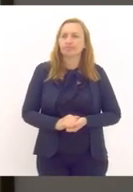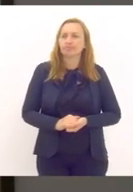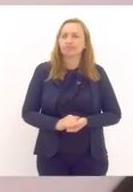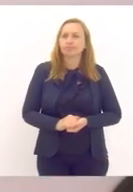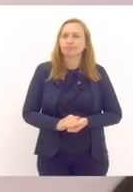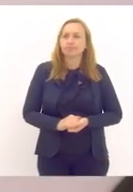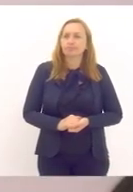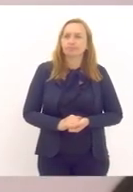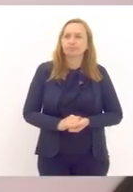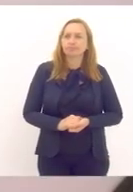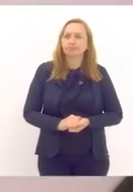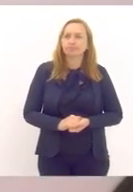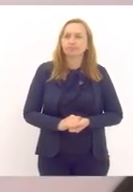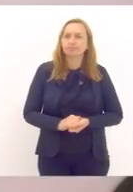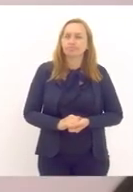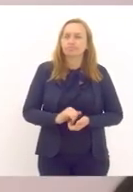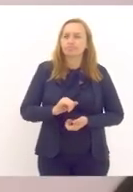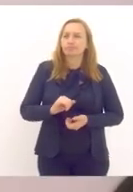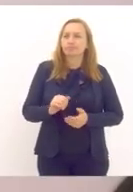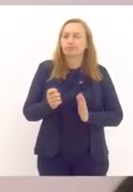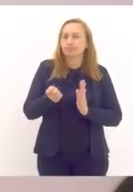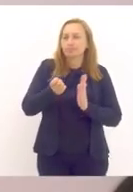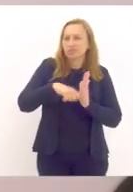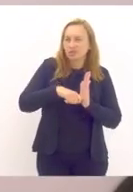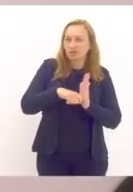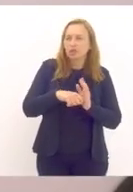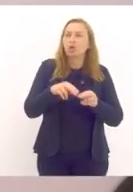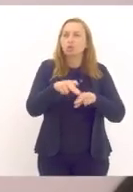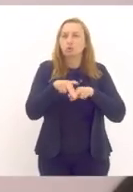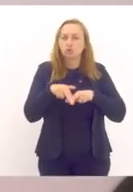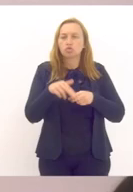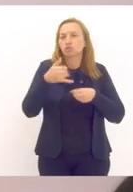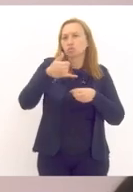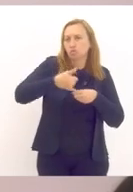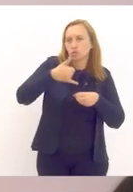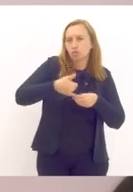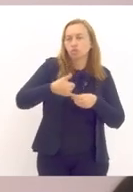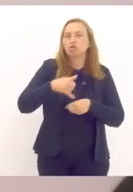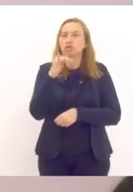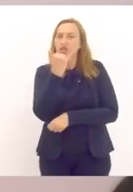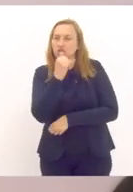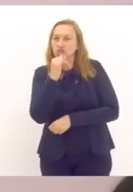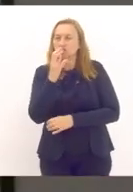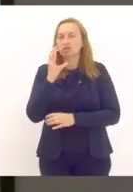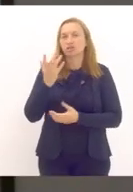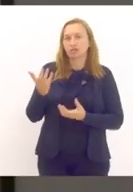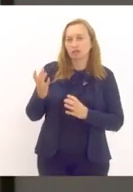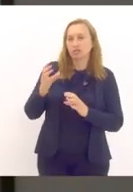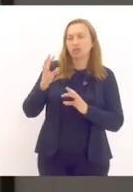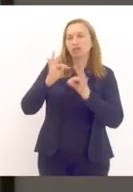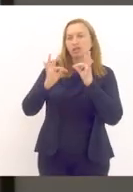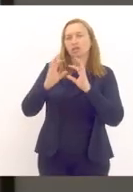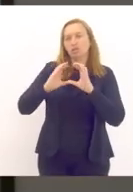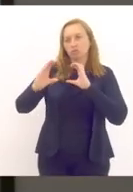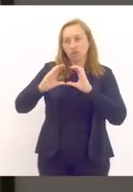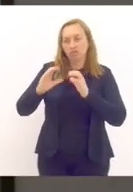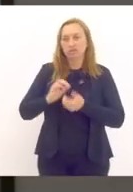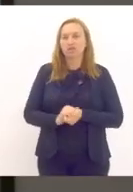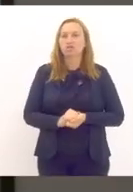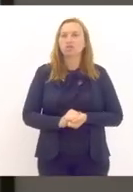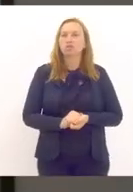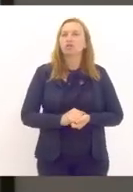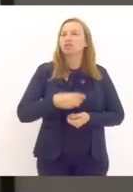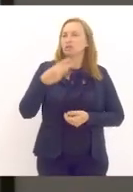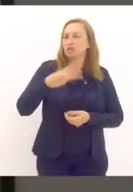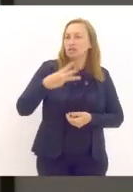das receitas tributárias por conta dos combustíveis, energia e telecomunicações, no terceiro quadrimestre de